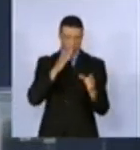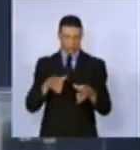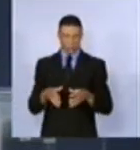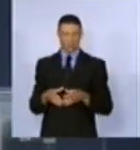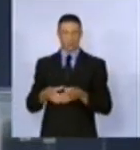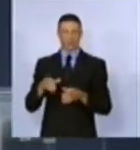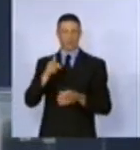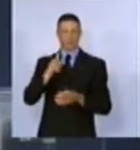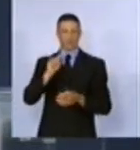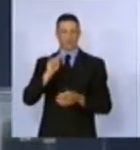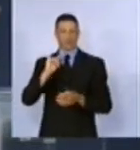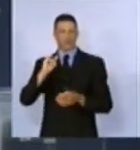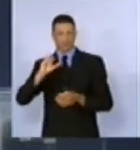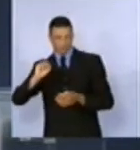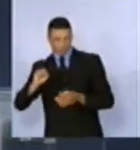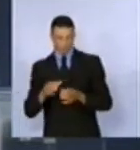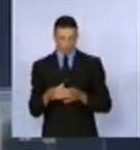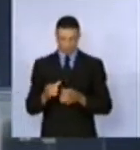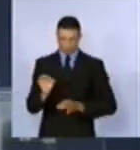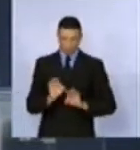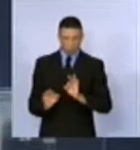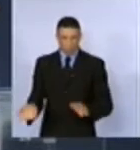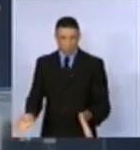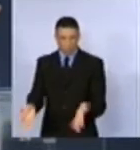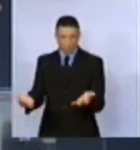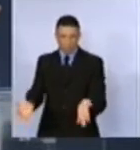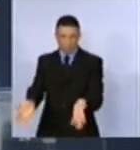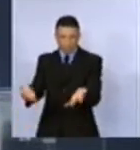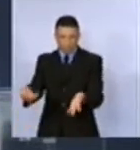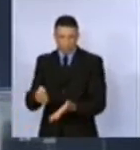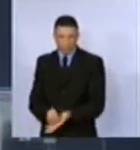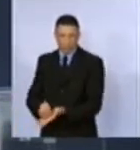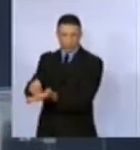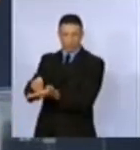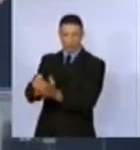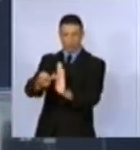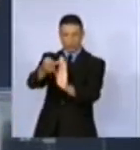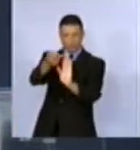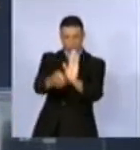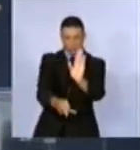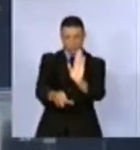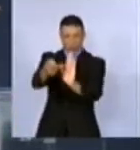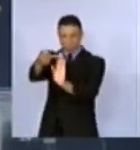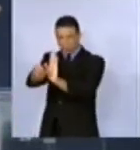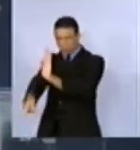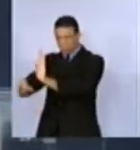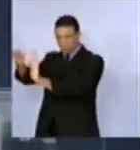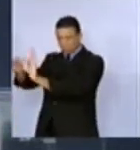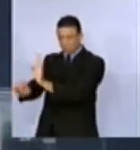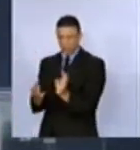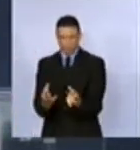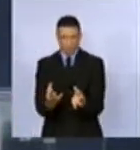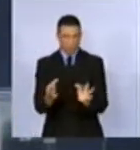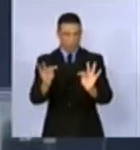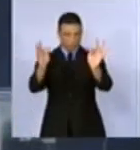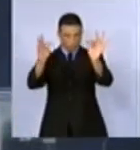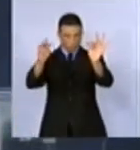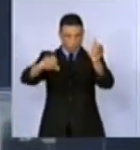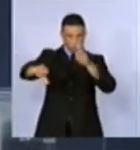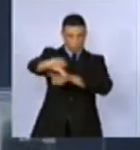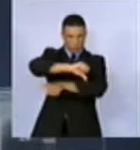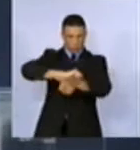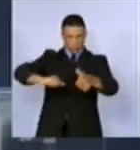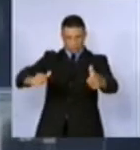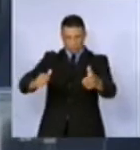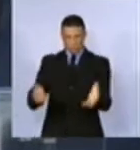país e que procurou fomentar e apoiar projetos que desenvolvessem tecnologias de coleta e transporte de